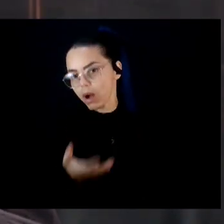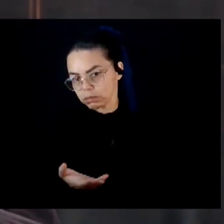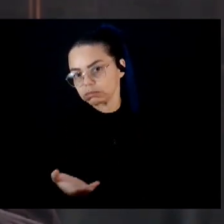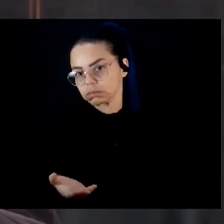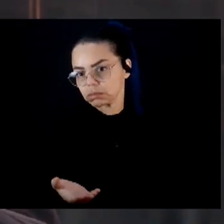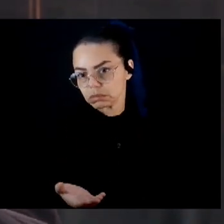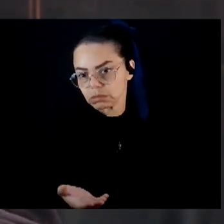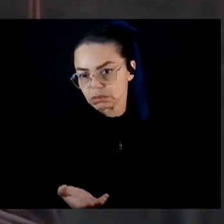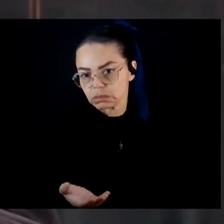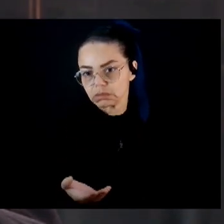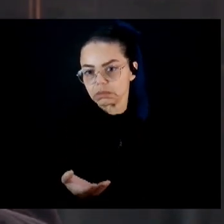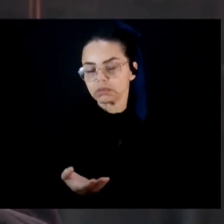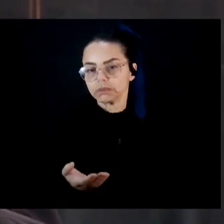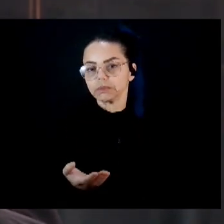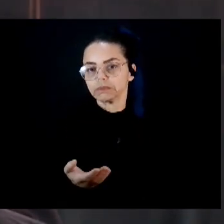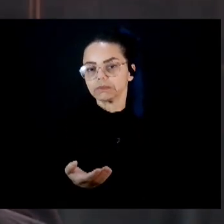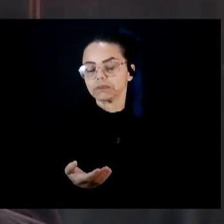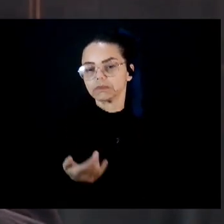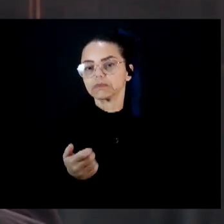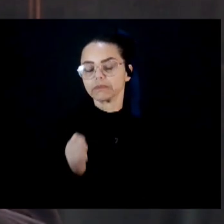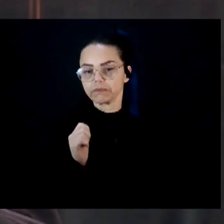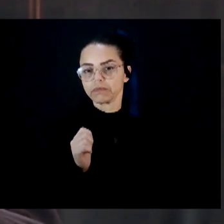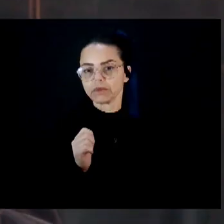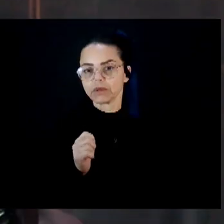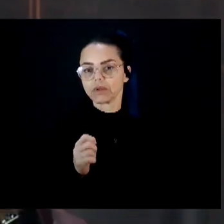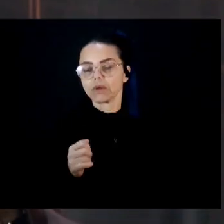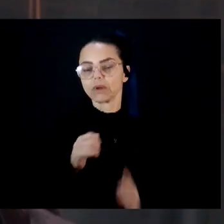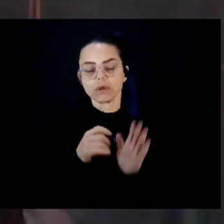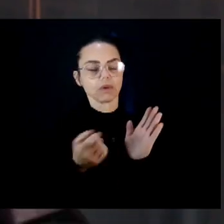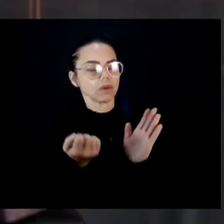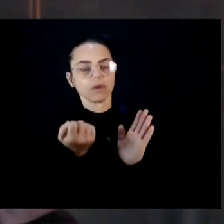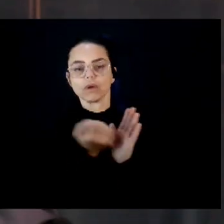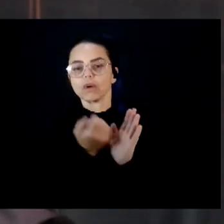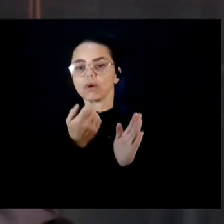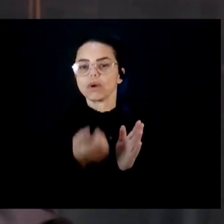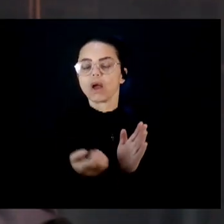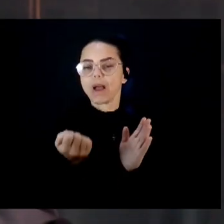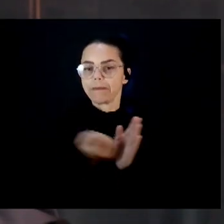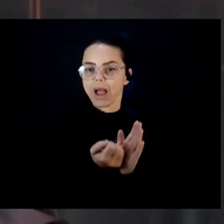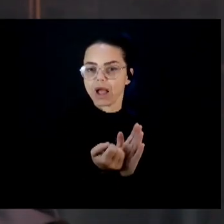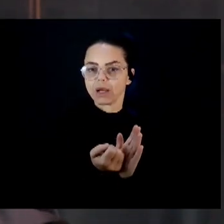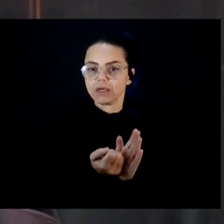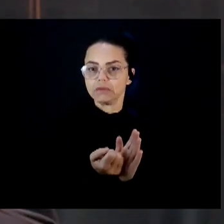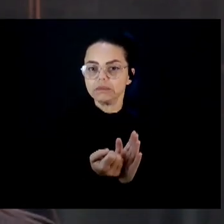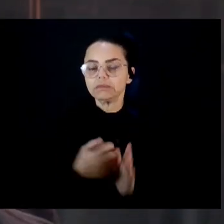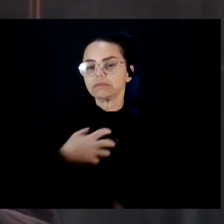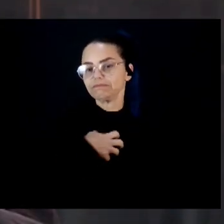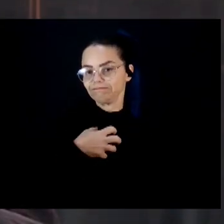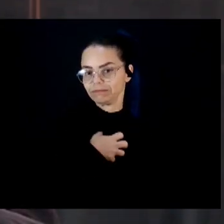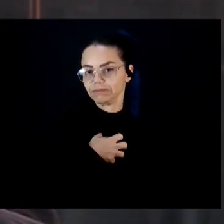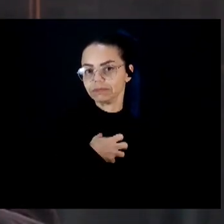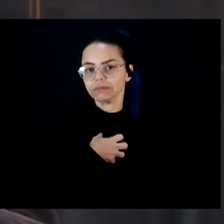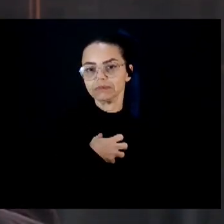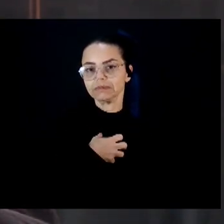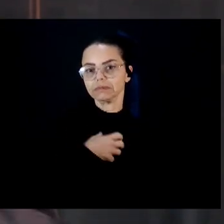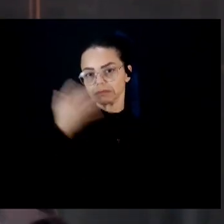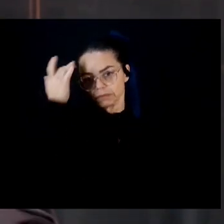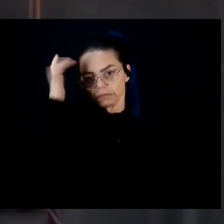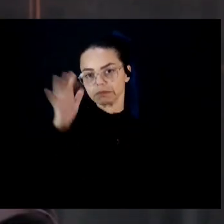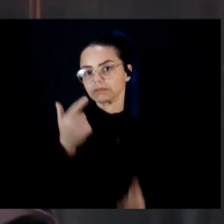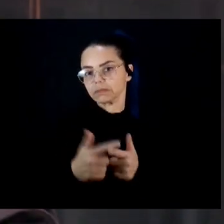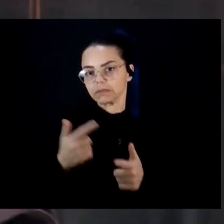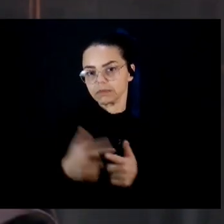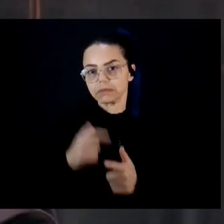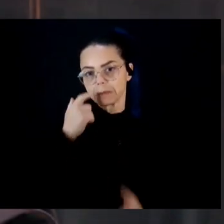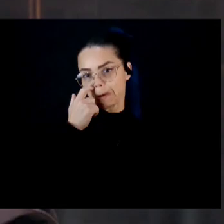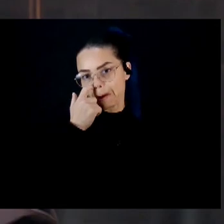entrega aquilo que fala na rotulagem, né? Porque às vezes os sintomas vêm e eles não sabem o porquê e aquilo